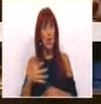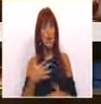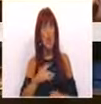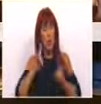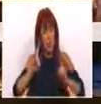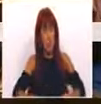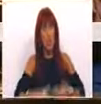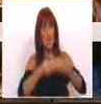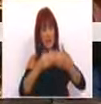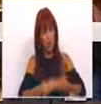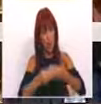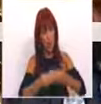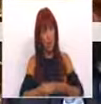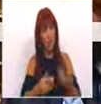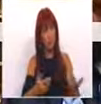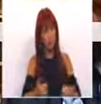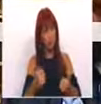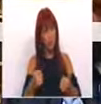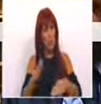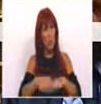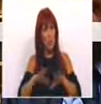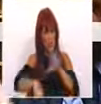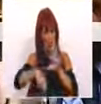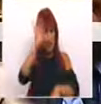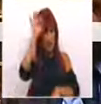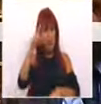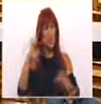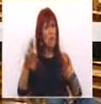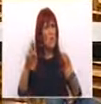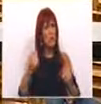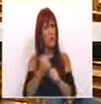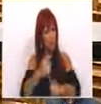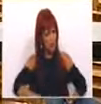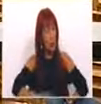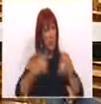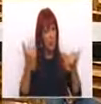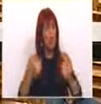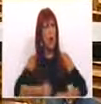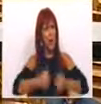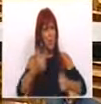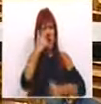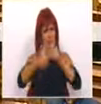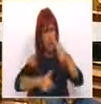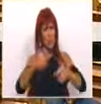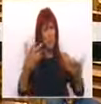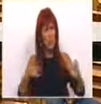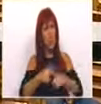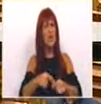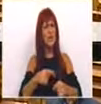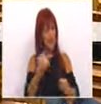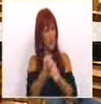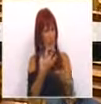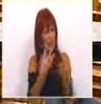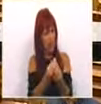Quero começar por cumprimentá-la e saudá-la pela sua eleição, desejar-lhe um excelente trabalho a bem das populações que vai